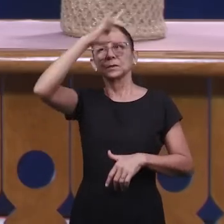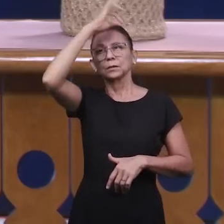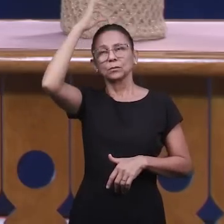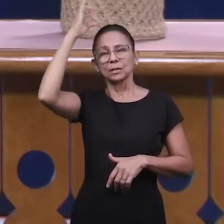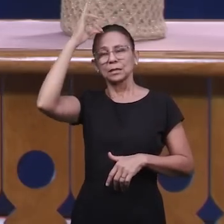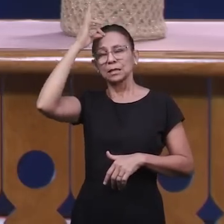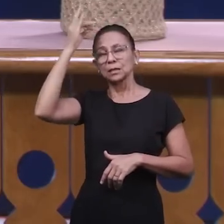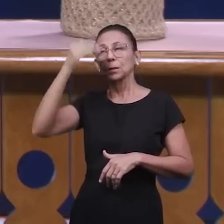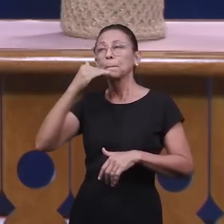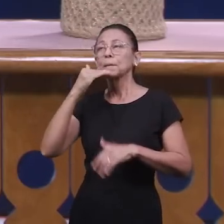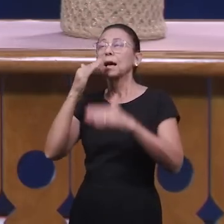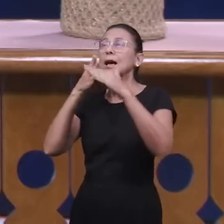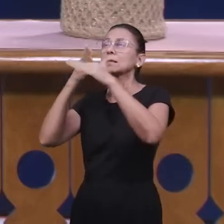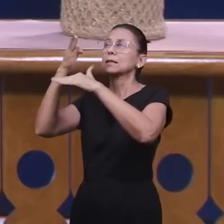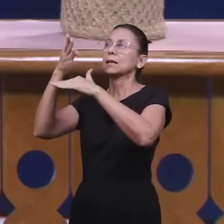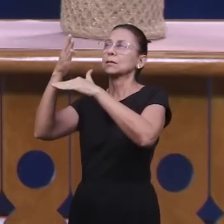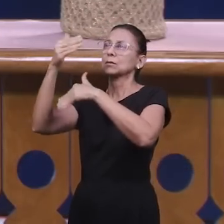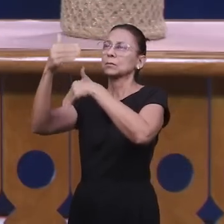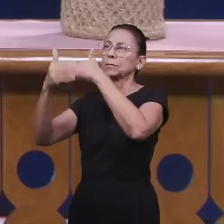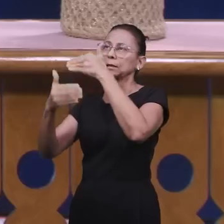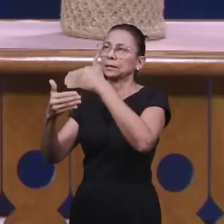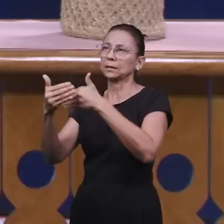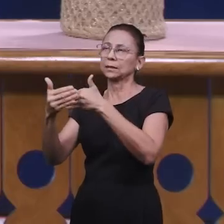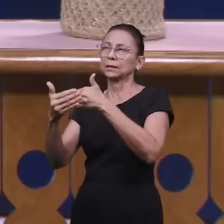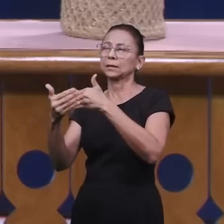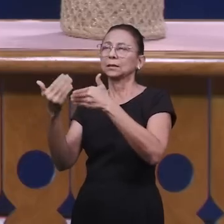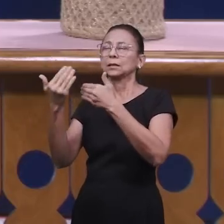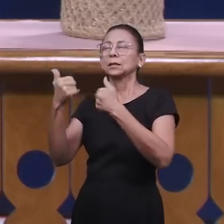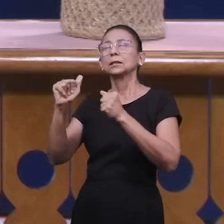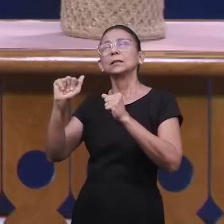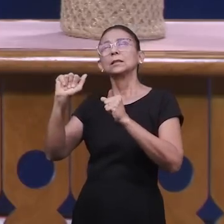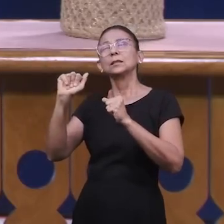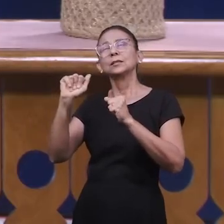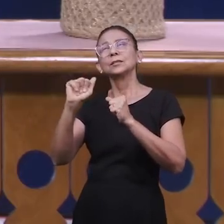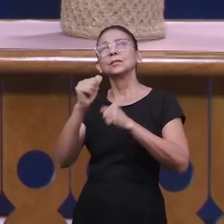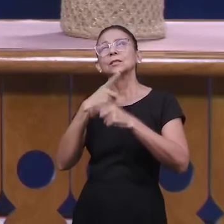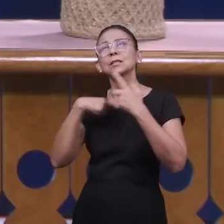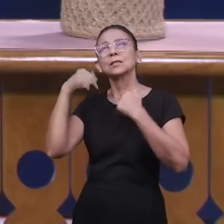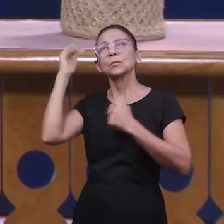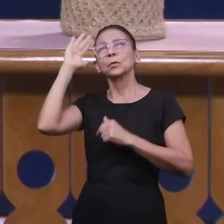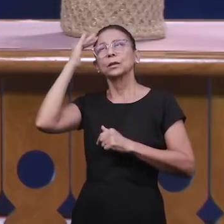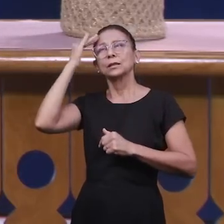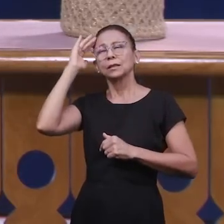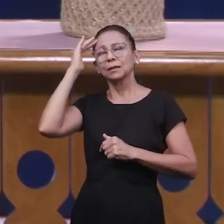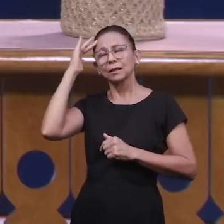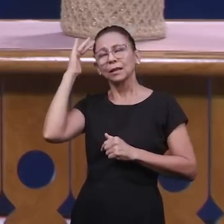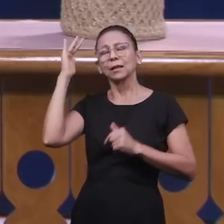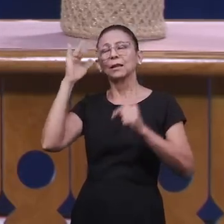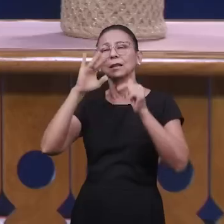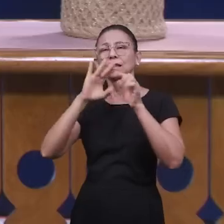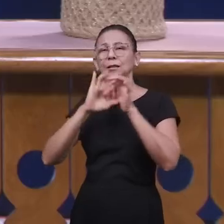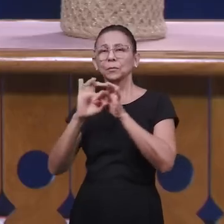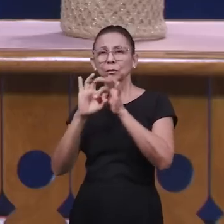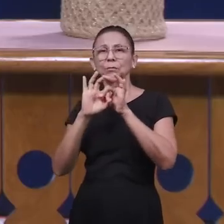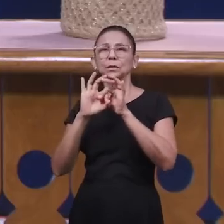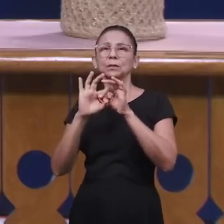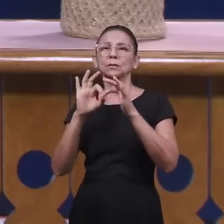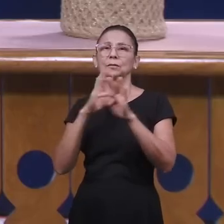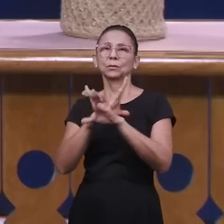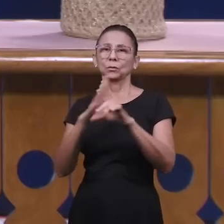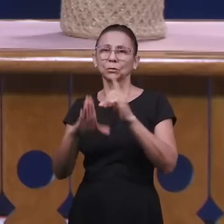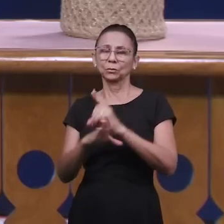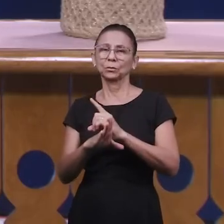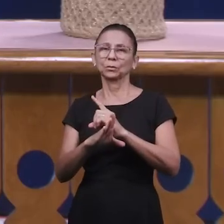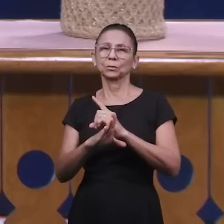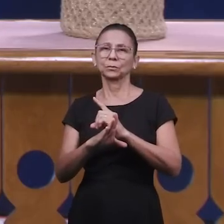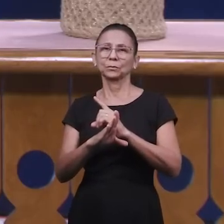se colocaram de pé podem se assentar e nós vamos louvar ao Senhor agora com um hino. E um hino que fala desta oração,